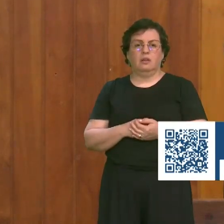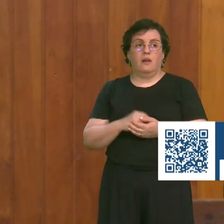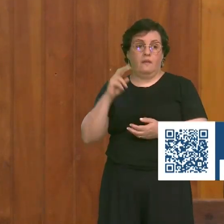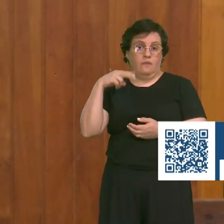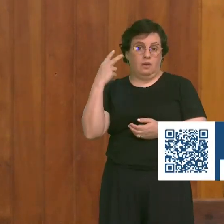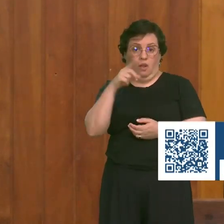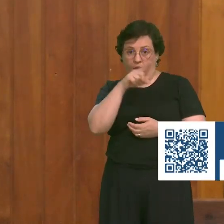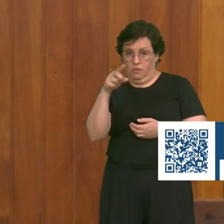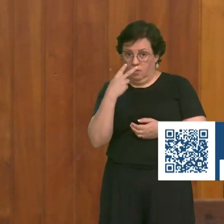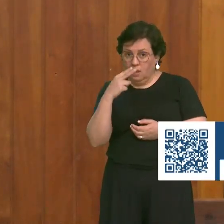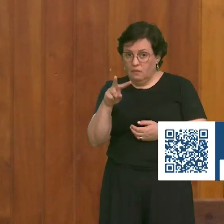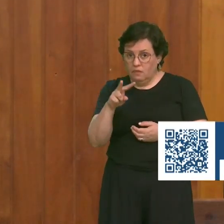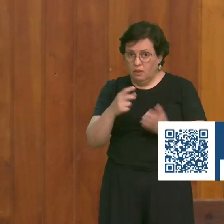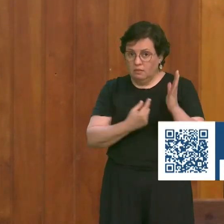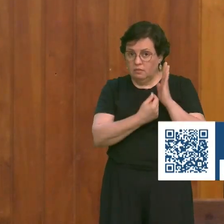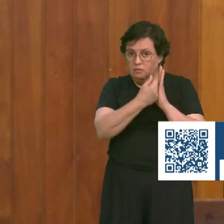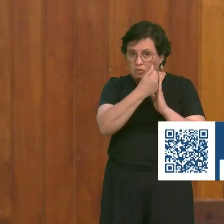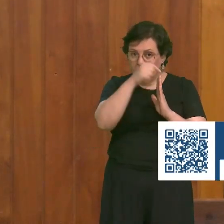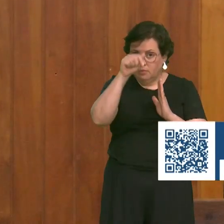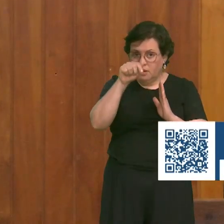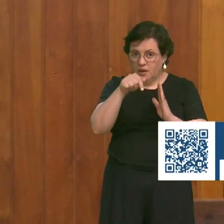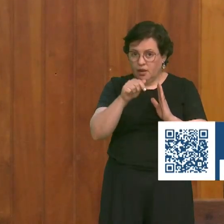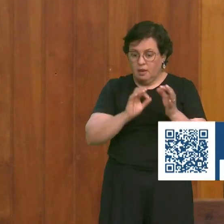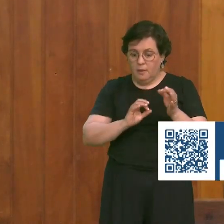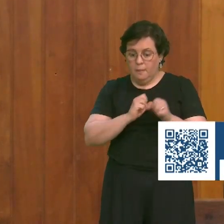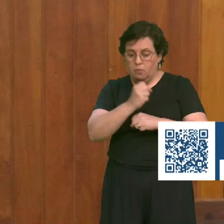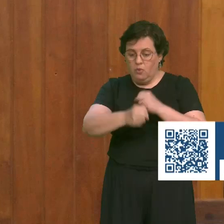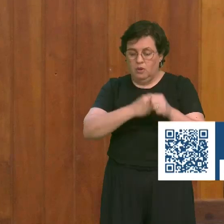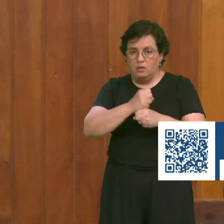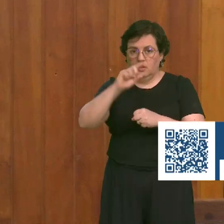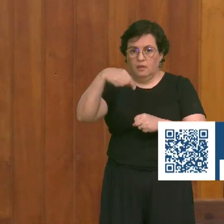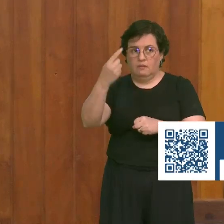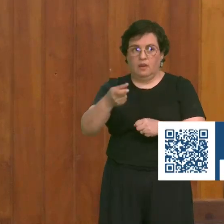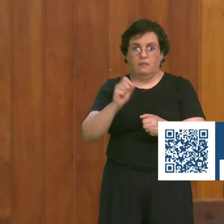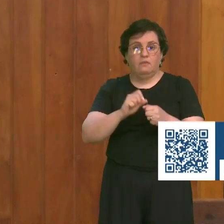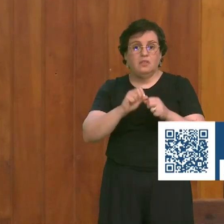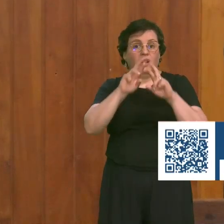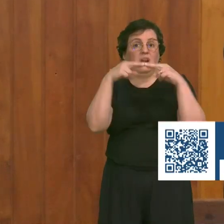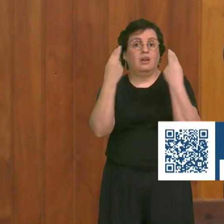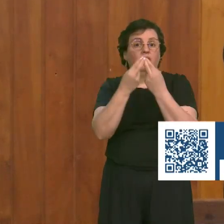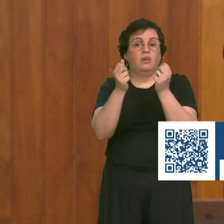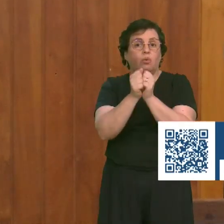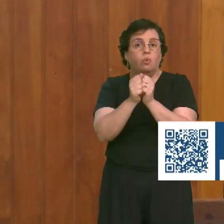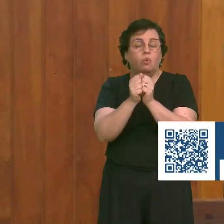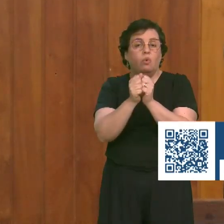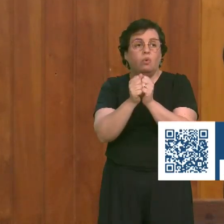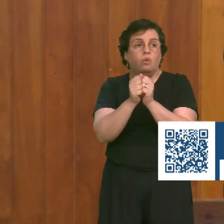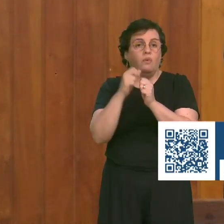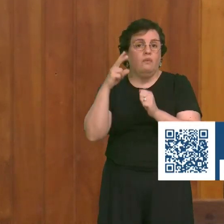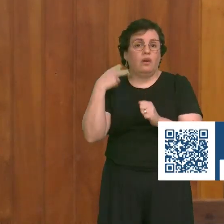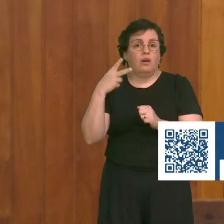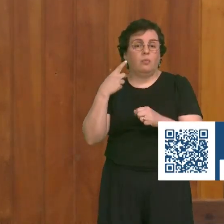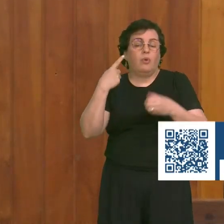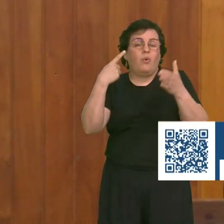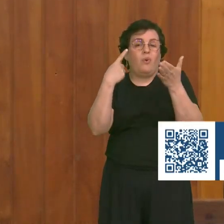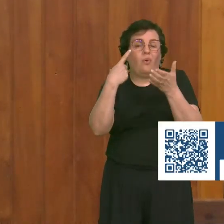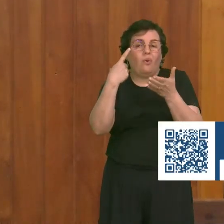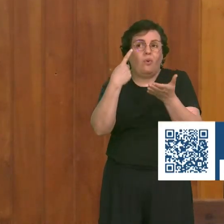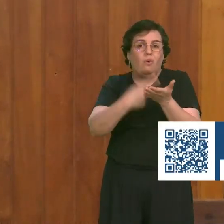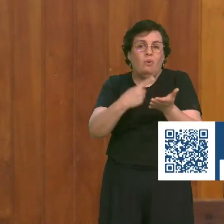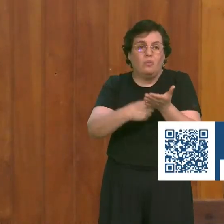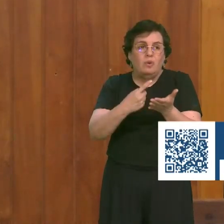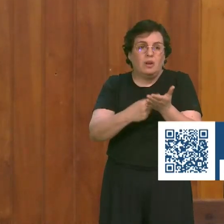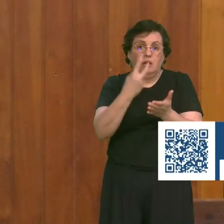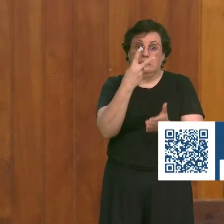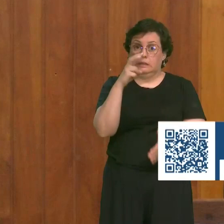vocês vão verificar no orçamento aqui para o ano que vem fizeram reunião com os vereadores para combinar 250 mil